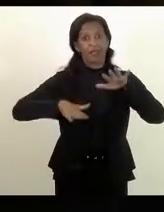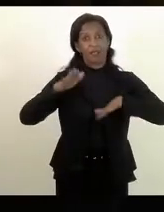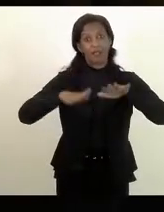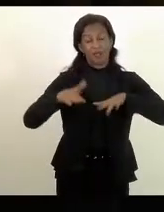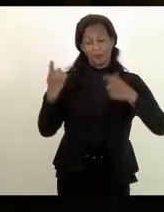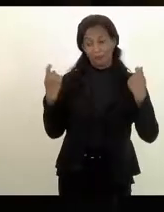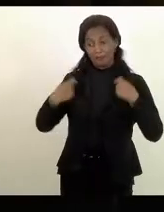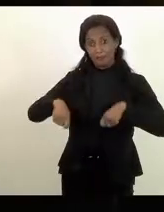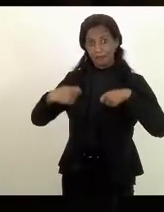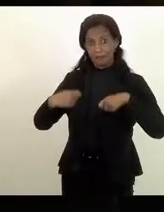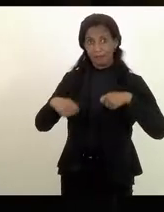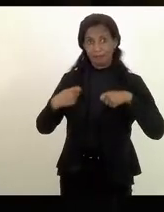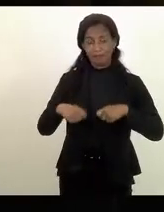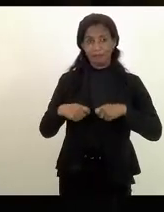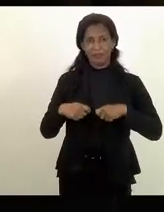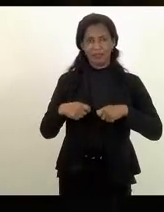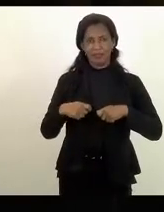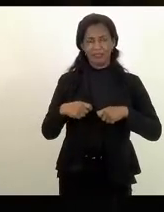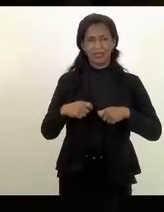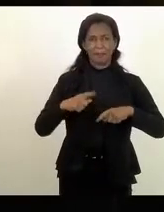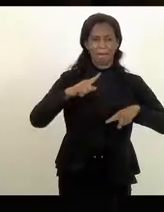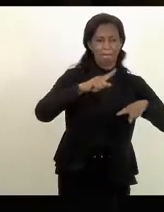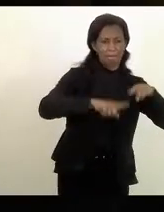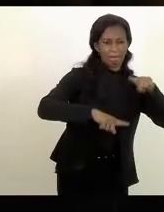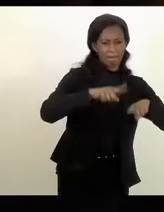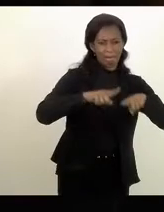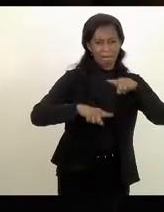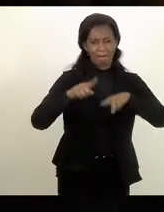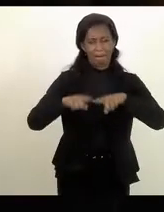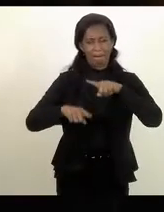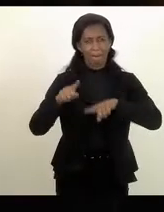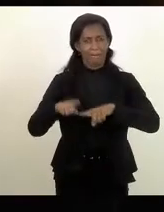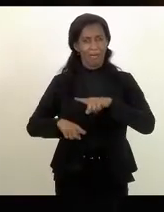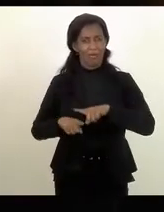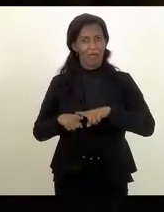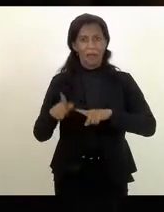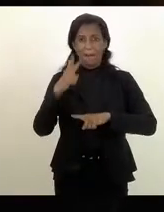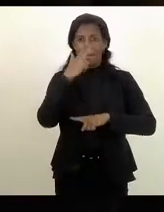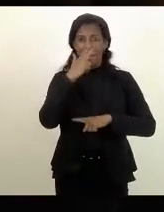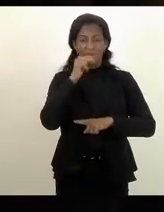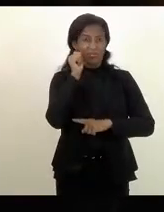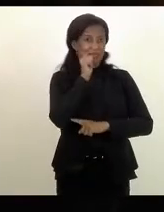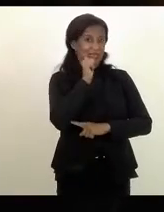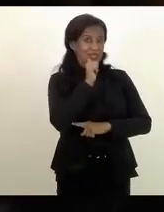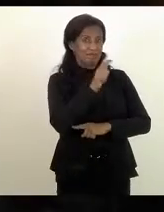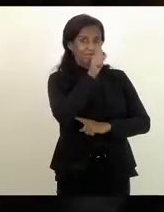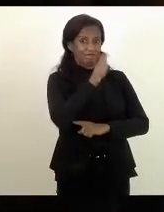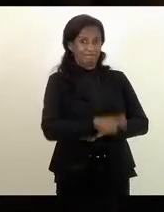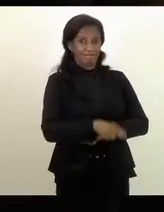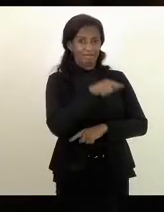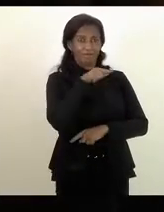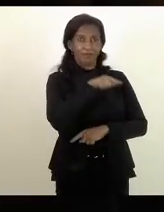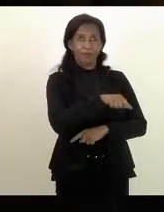dependência financeira imaterial subjuga essa mulher inclusive na